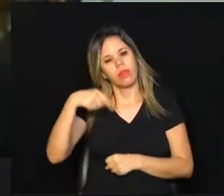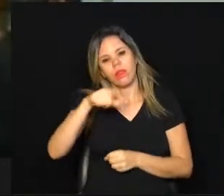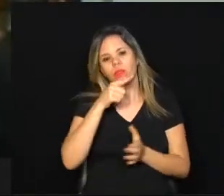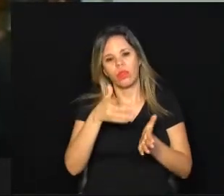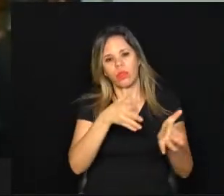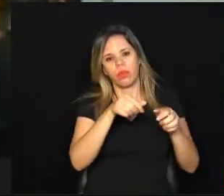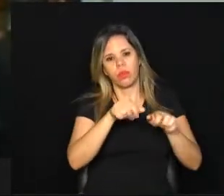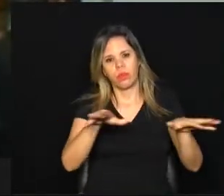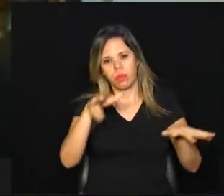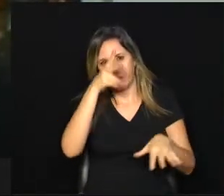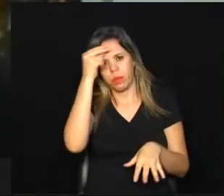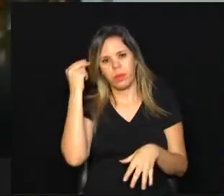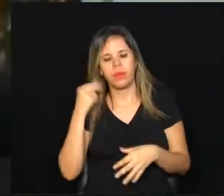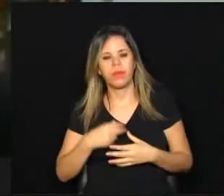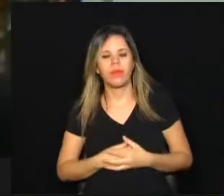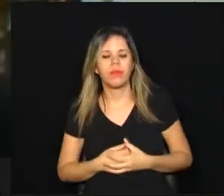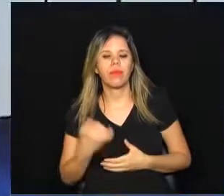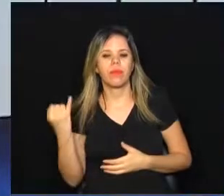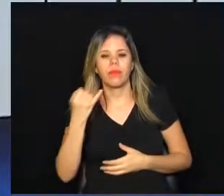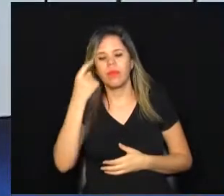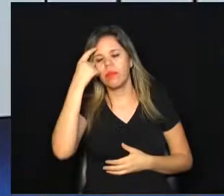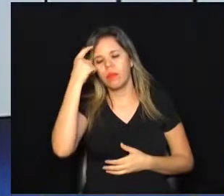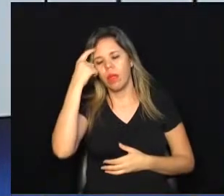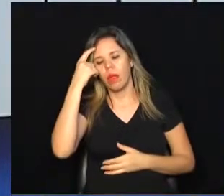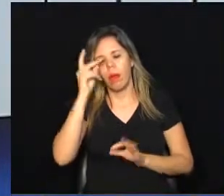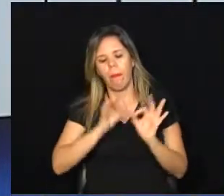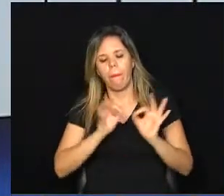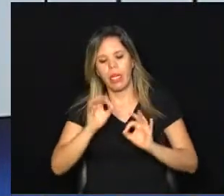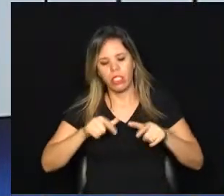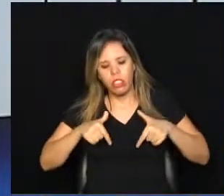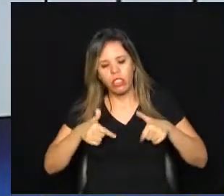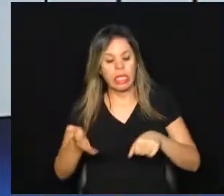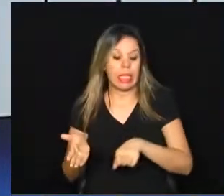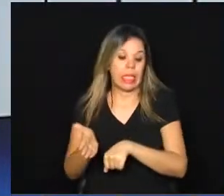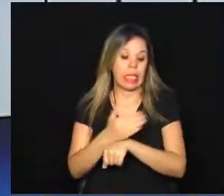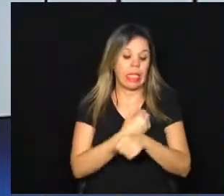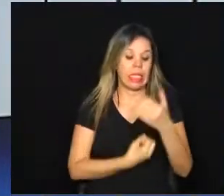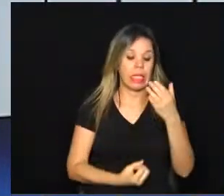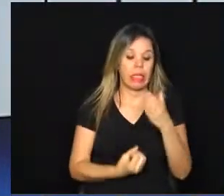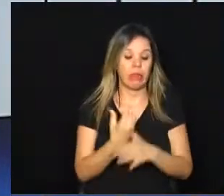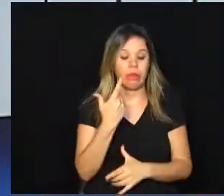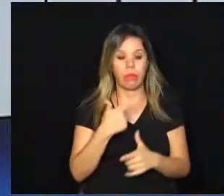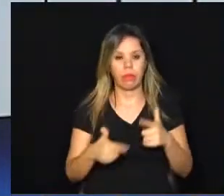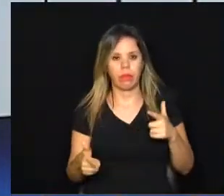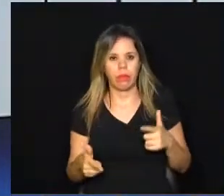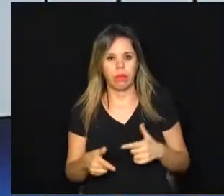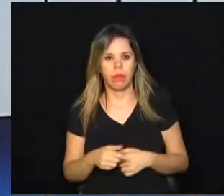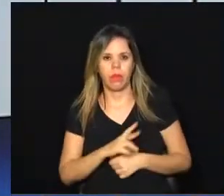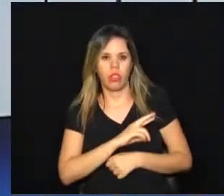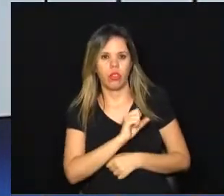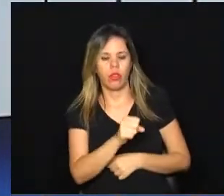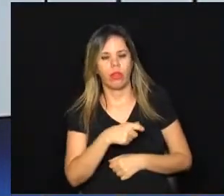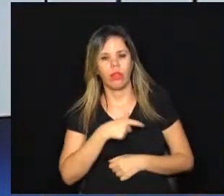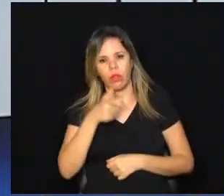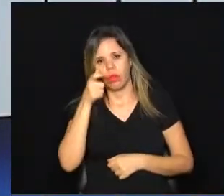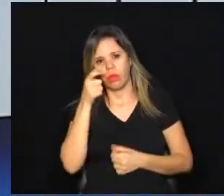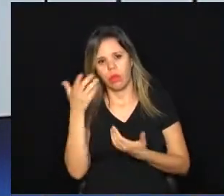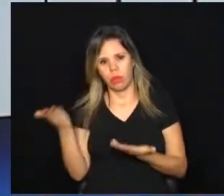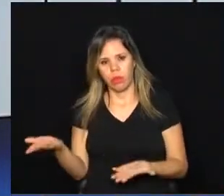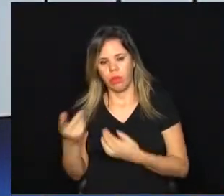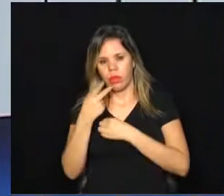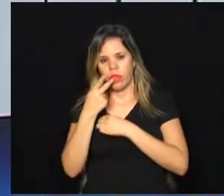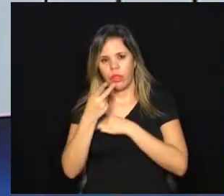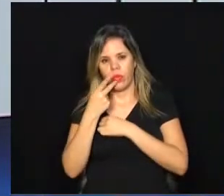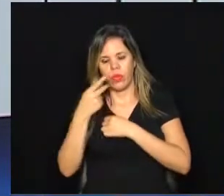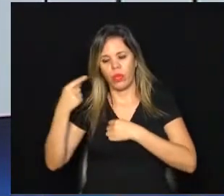público. Isso é importante, né? Pensar, planejar, agir antes que aconteça. Sim. E, Rossini, quem está nos acompanhando, você disse que